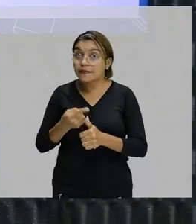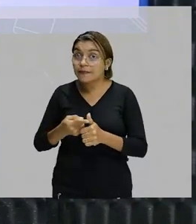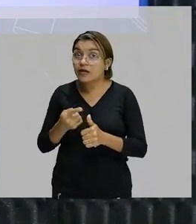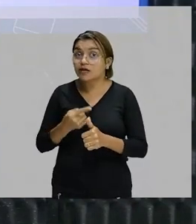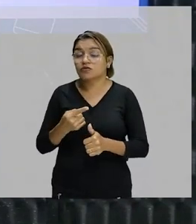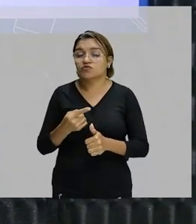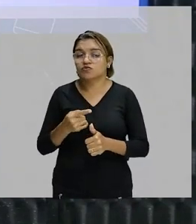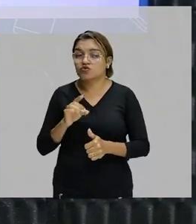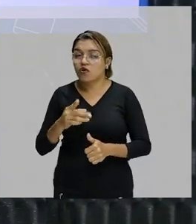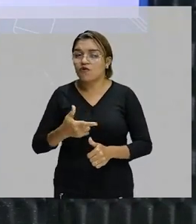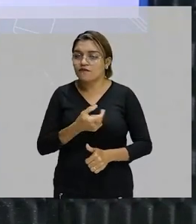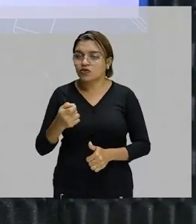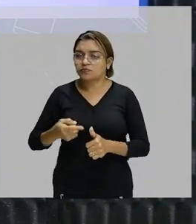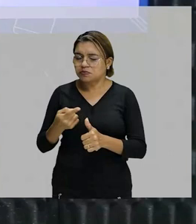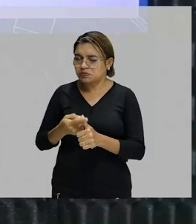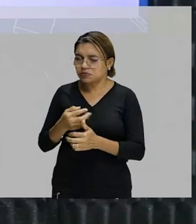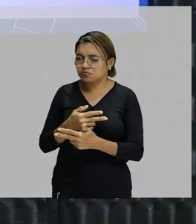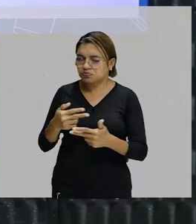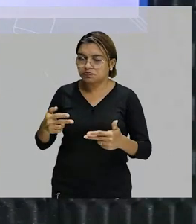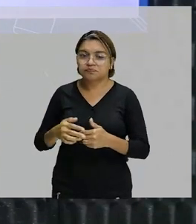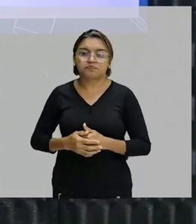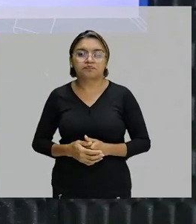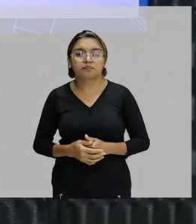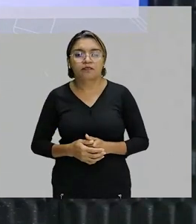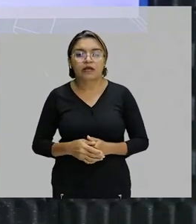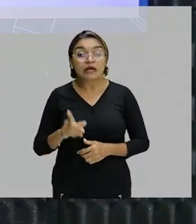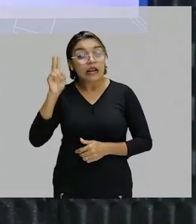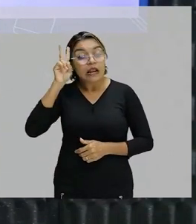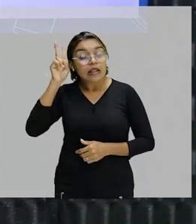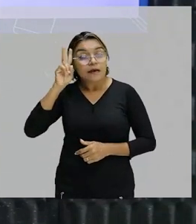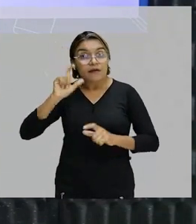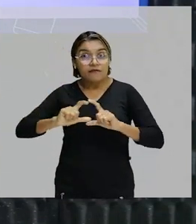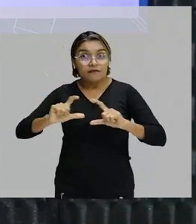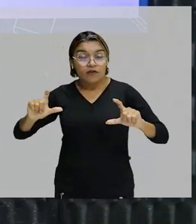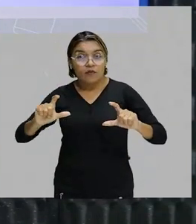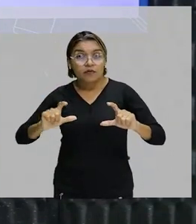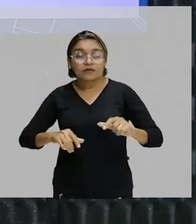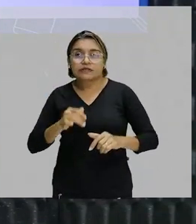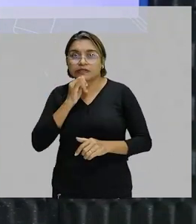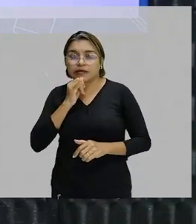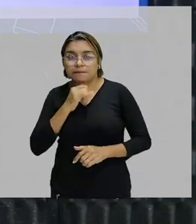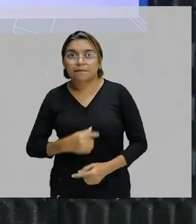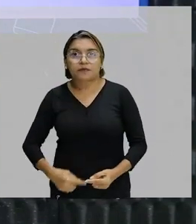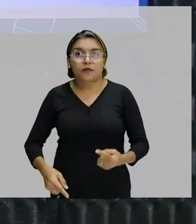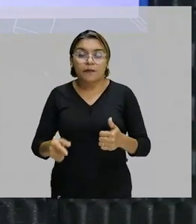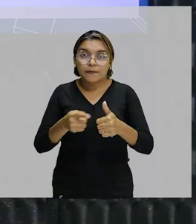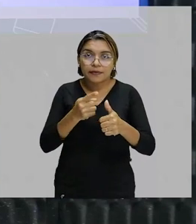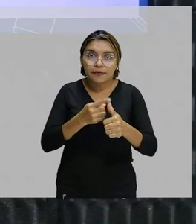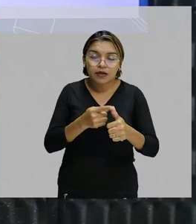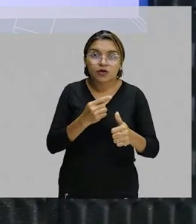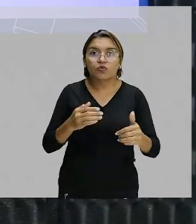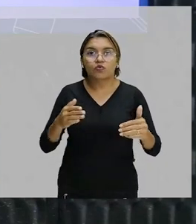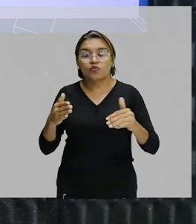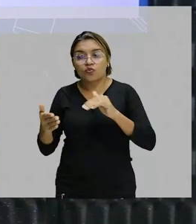né Eu já tenho que determinar o último termo lembra que a fórmula envolve o primeiro o último tudo isso multiplicado pela